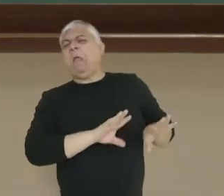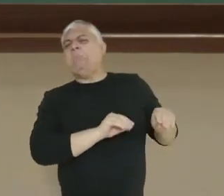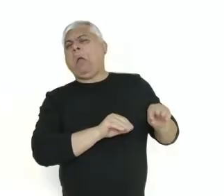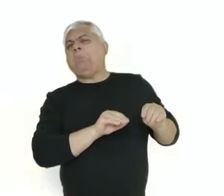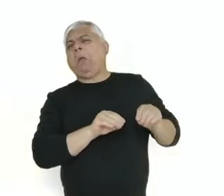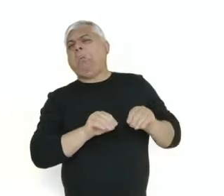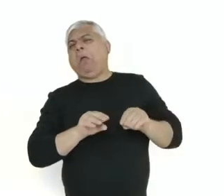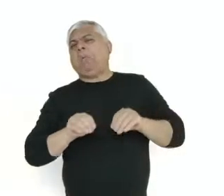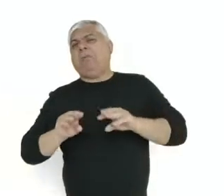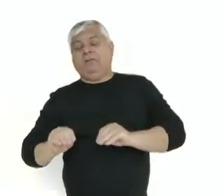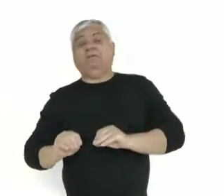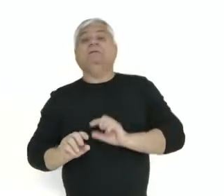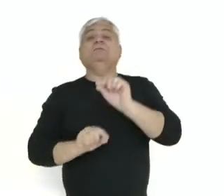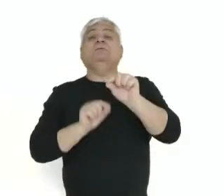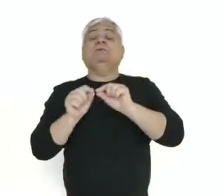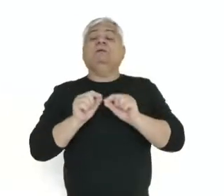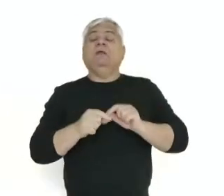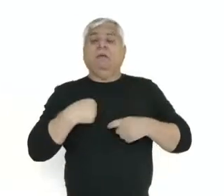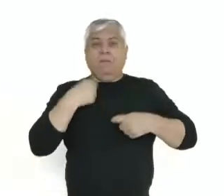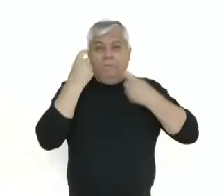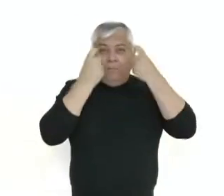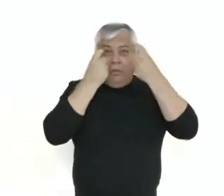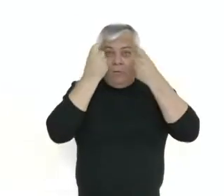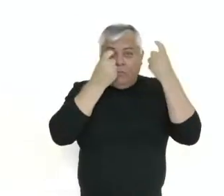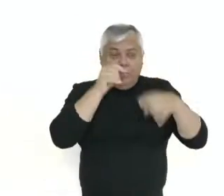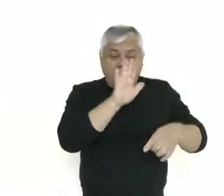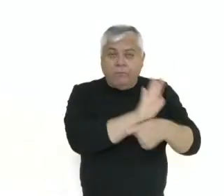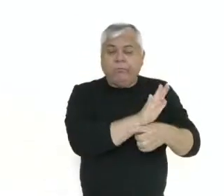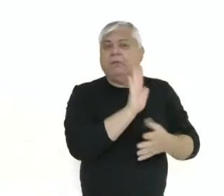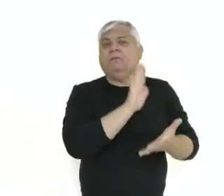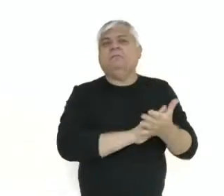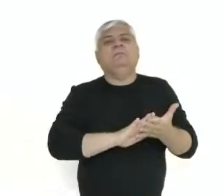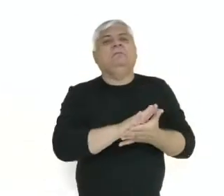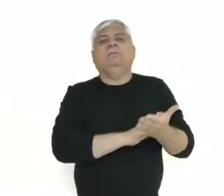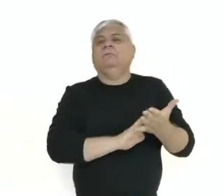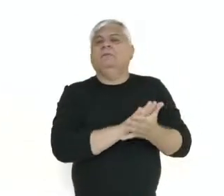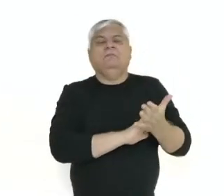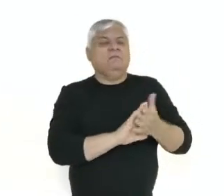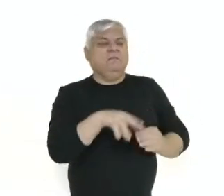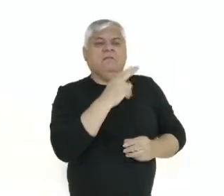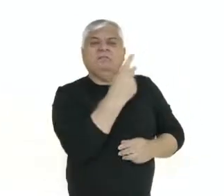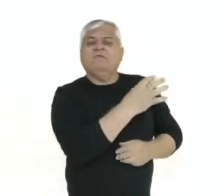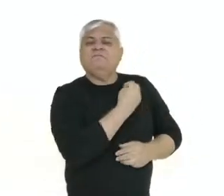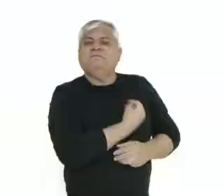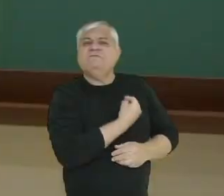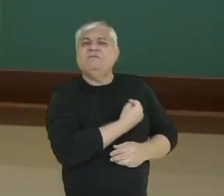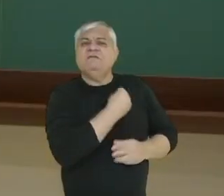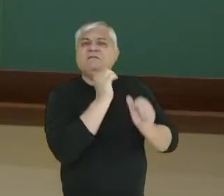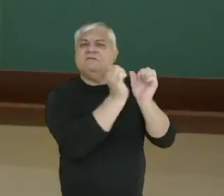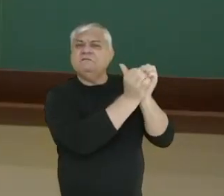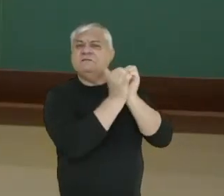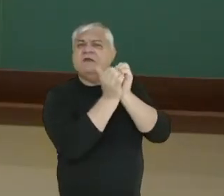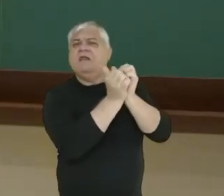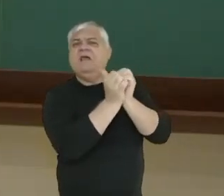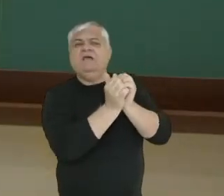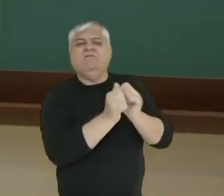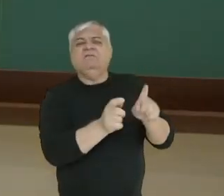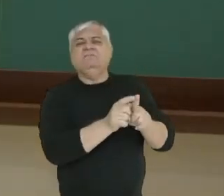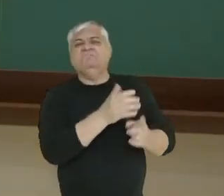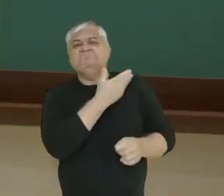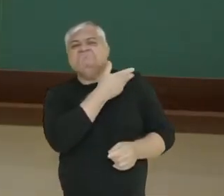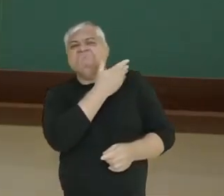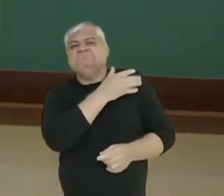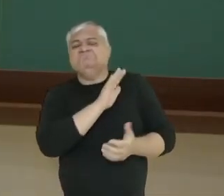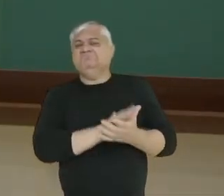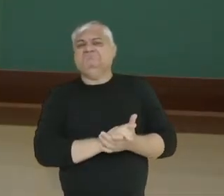ele também mostrava pouca preocupação quanto às condições de vida do ex-escravo, né? Seja ele em um